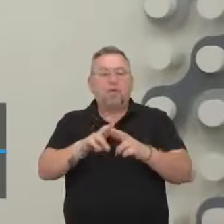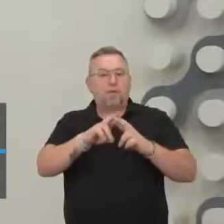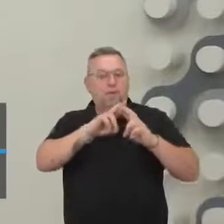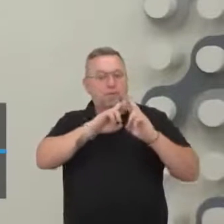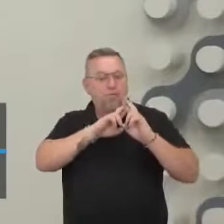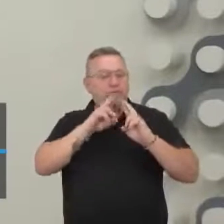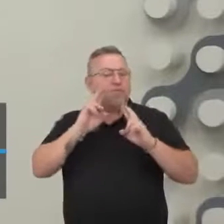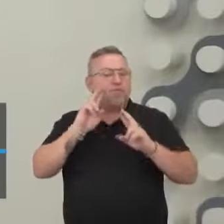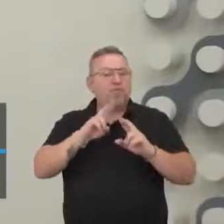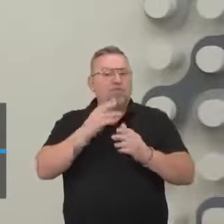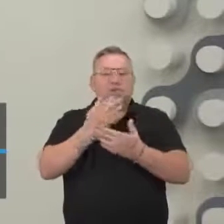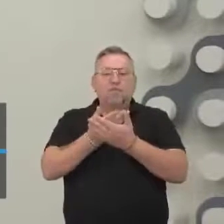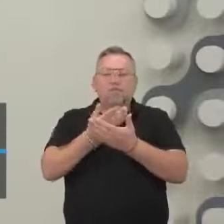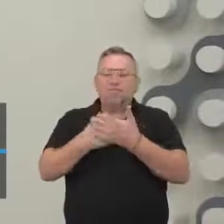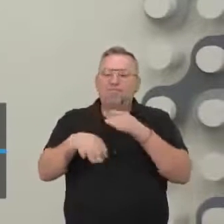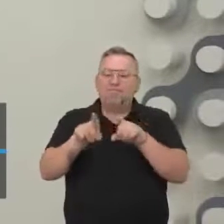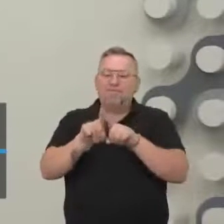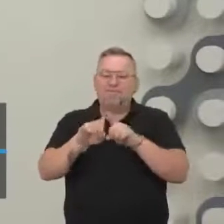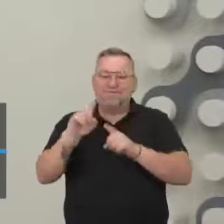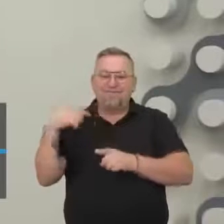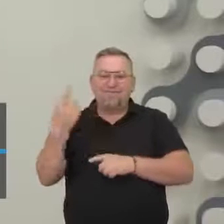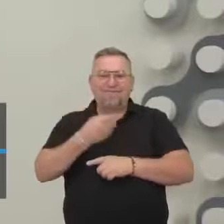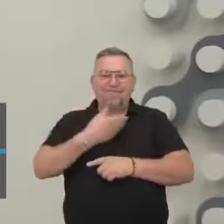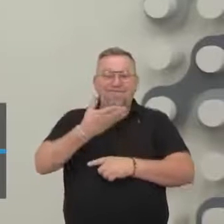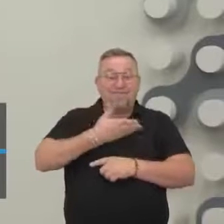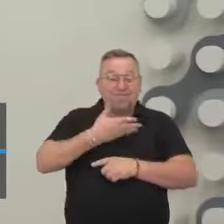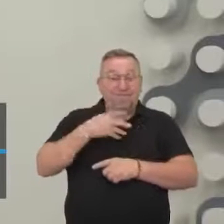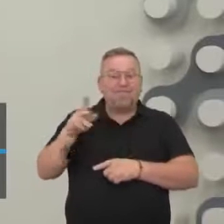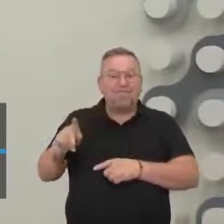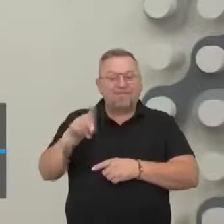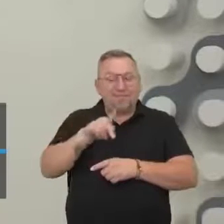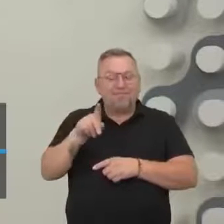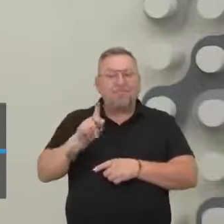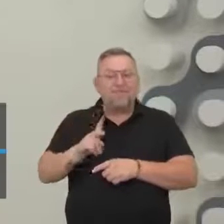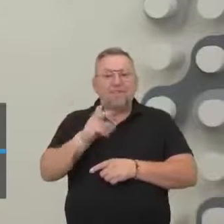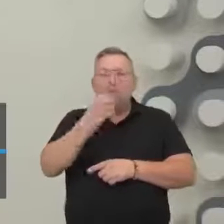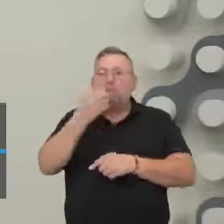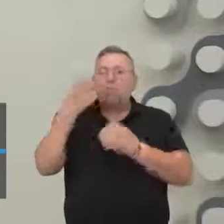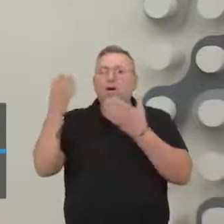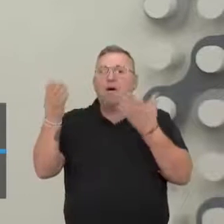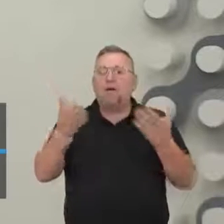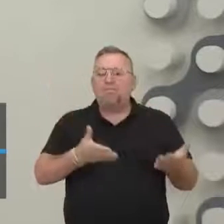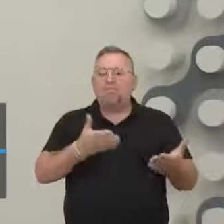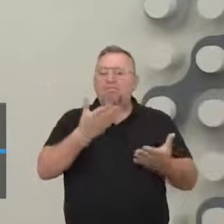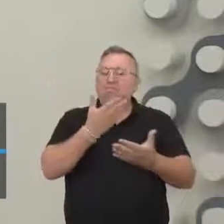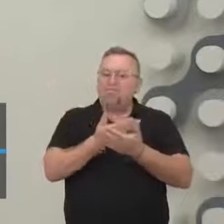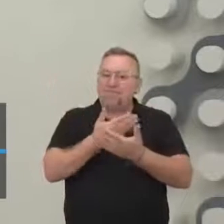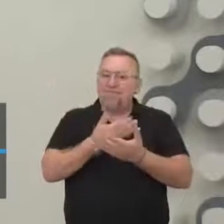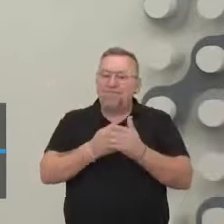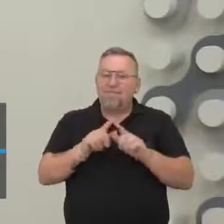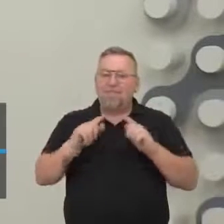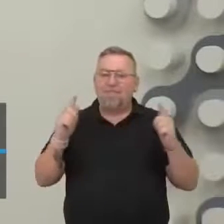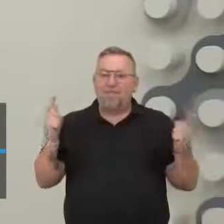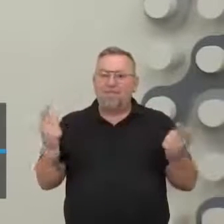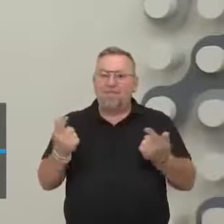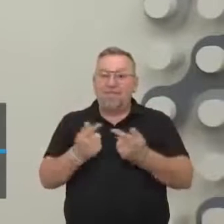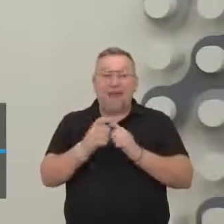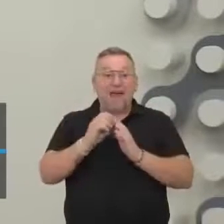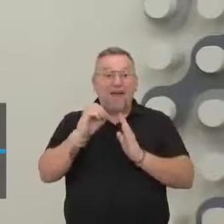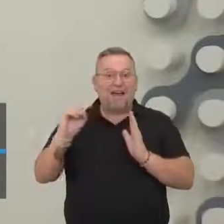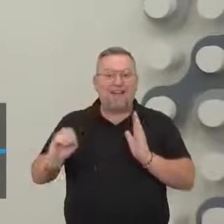nossas aulas e, claro, nossos queridos colegas professores, são sempre muito bem-vindos aqui nas aulas de Geografia do Centro de